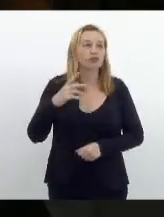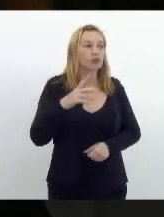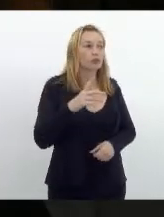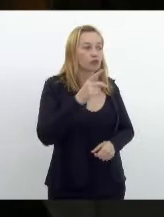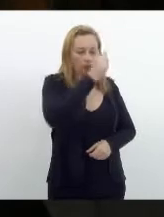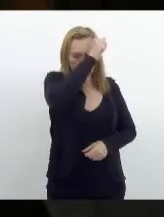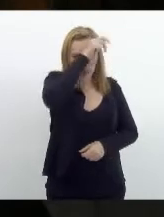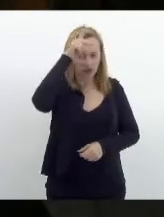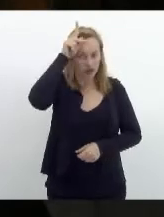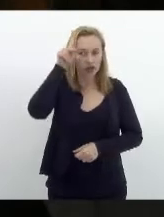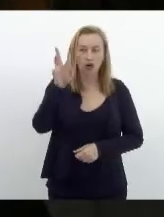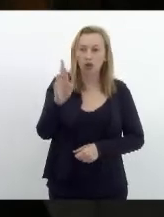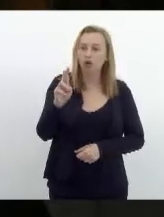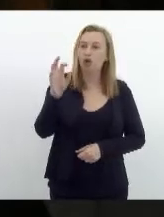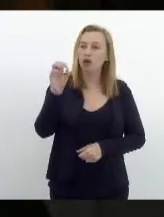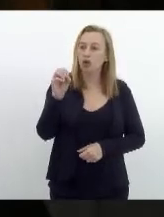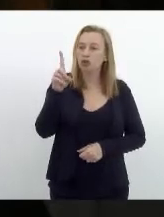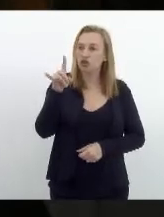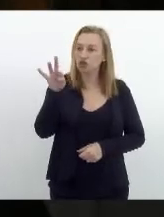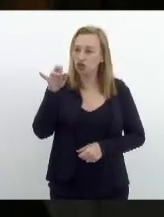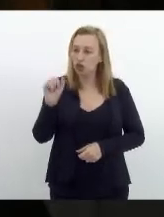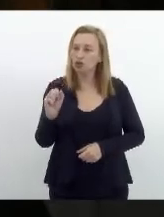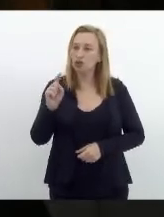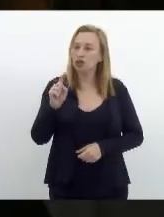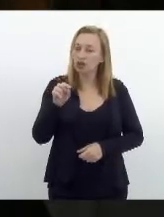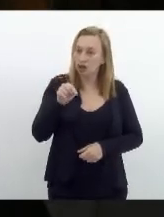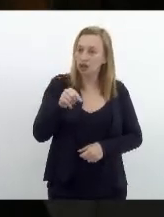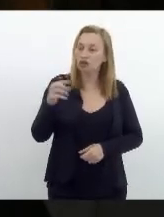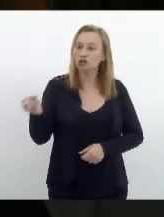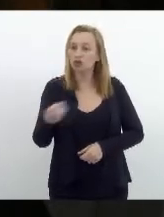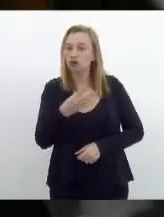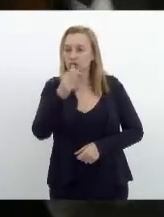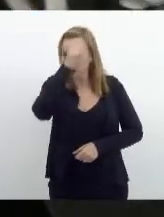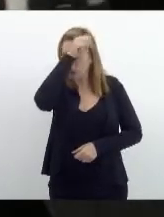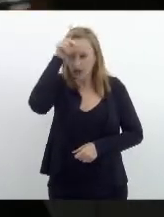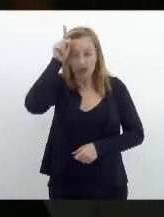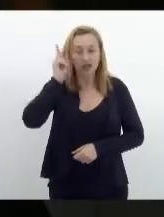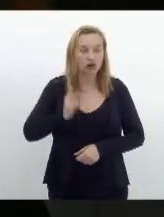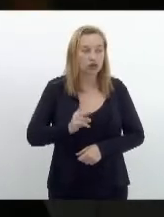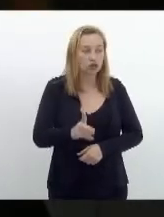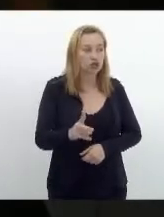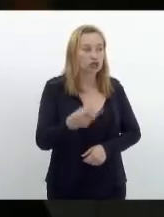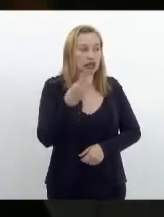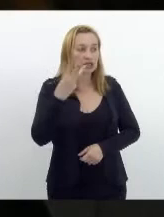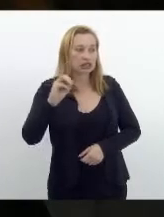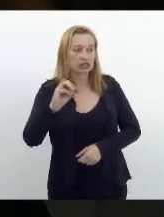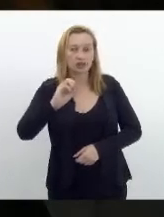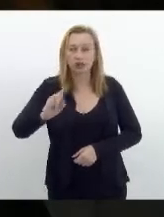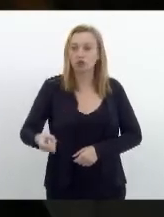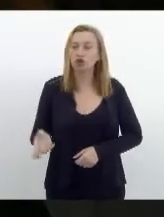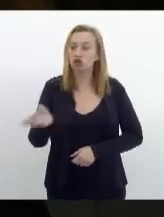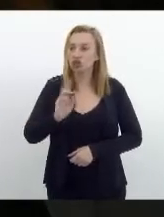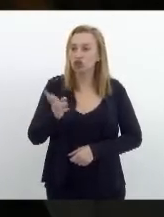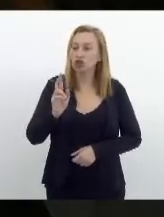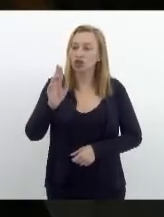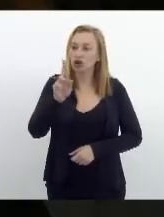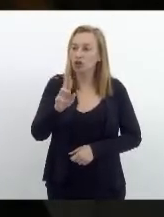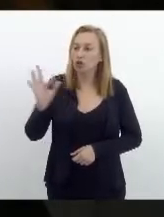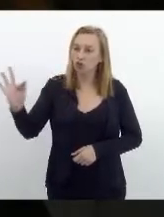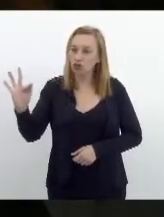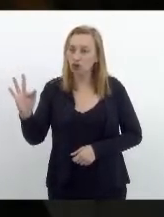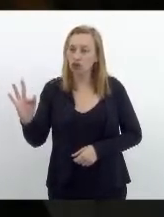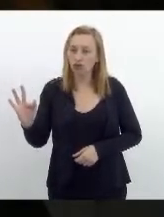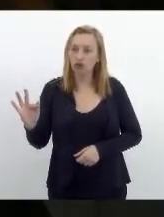que vem sendo continuada pelo prefeito Axel Grael, investimentos da ordem de quase 30 milhões de reais que a UF faz,